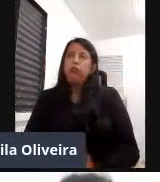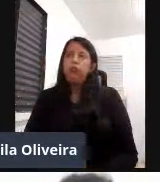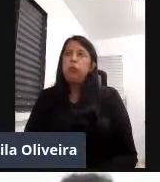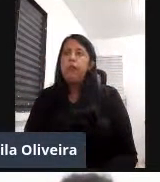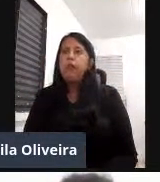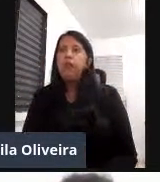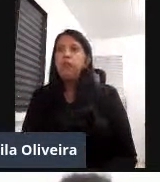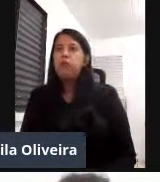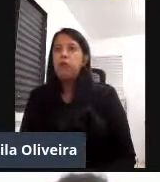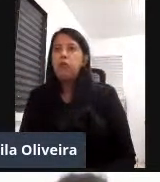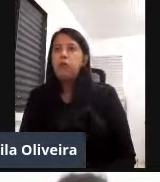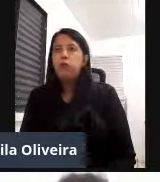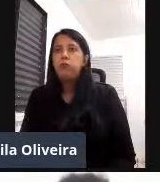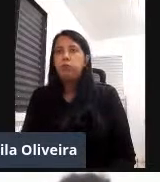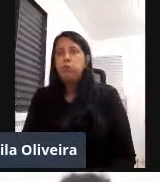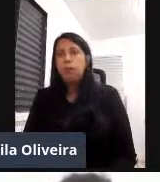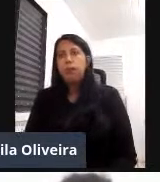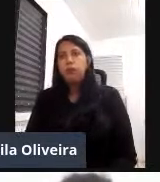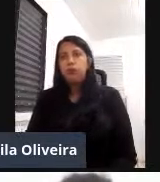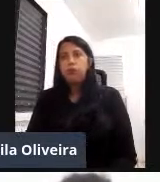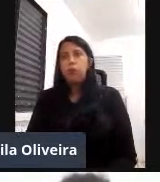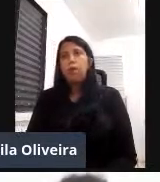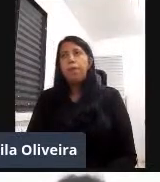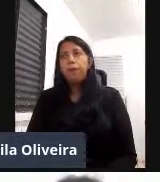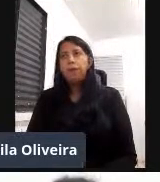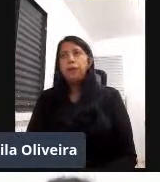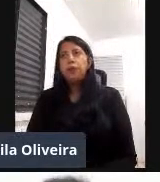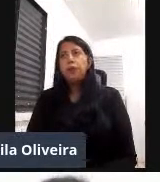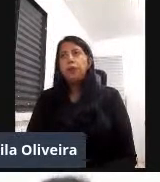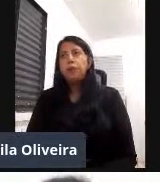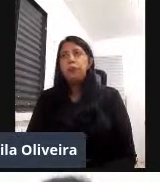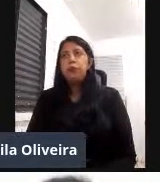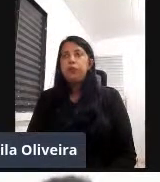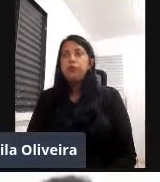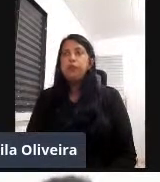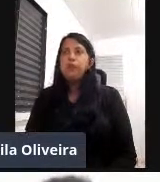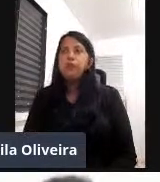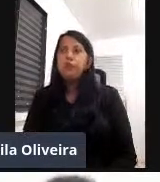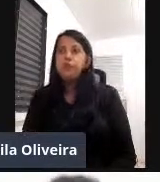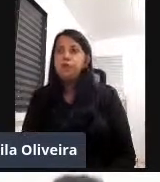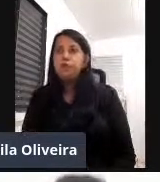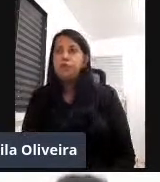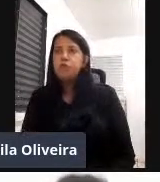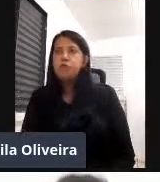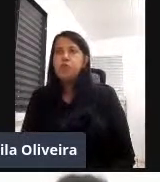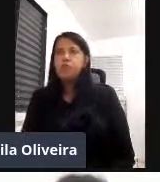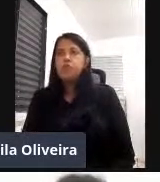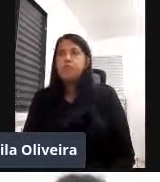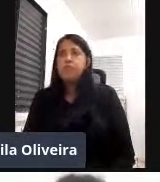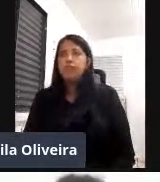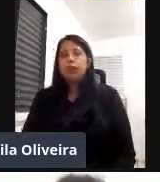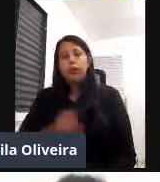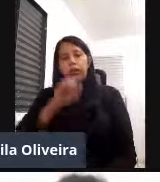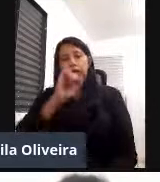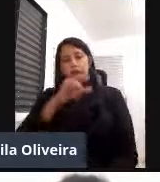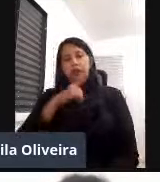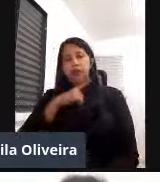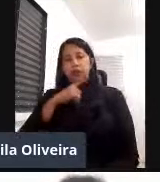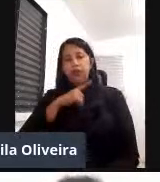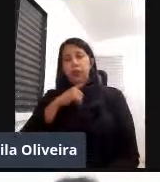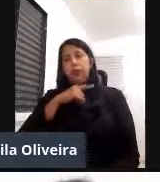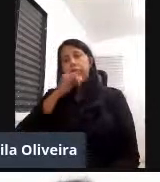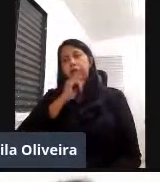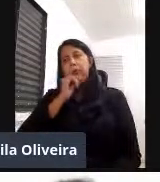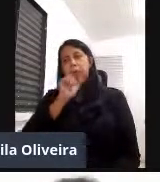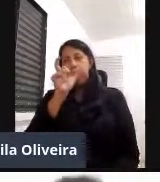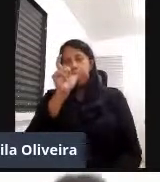dados governamentais, ou a palavra tecnologia. Então, se o documento tiver dados governamentais,